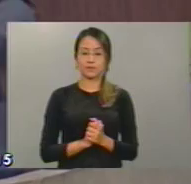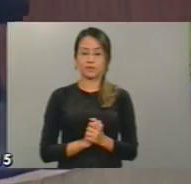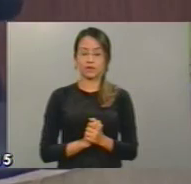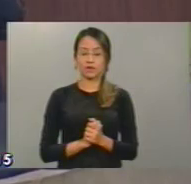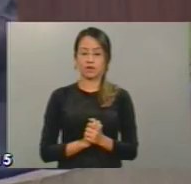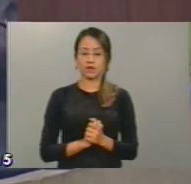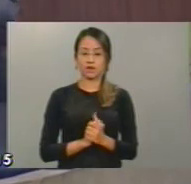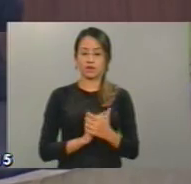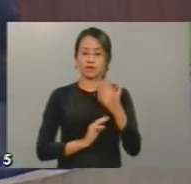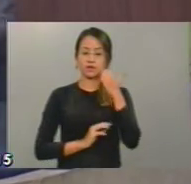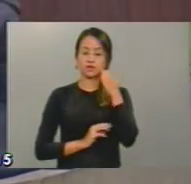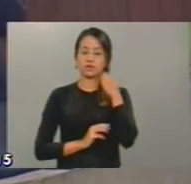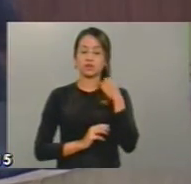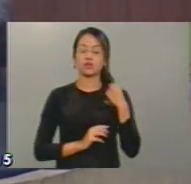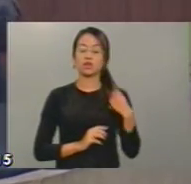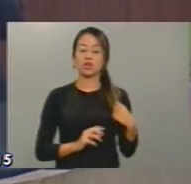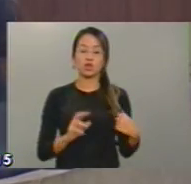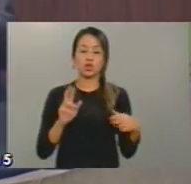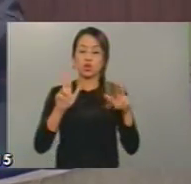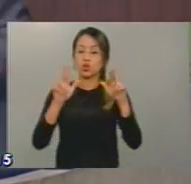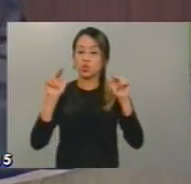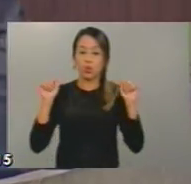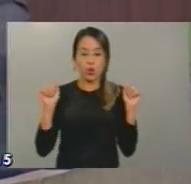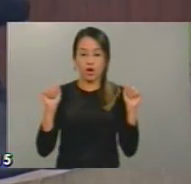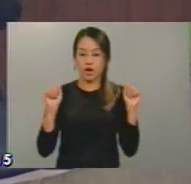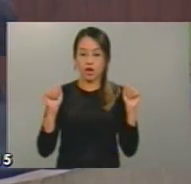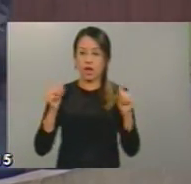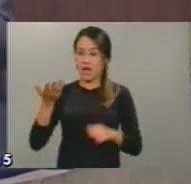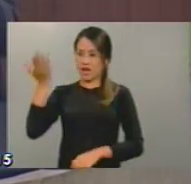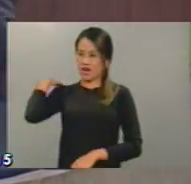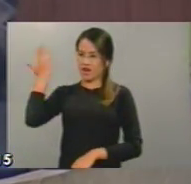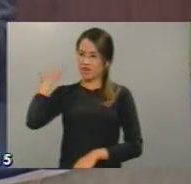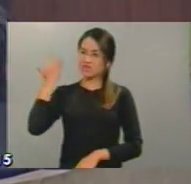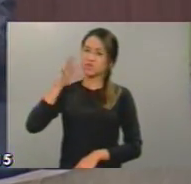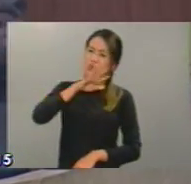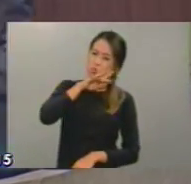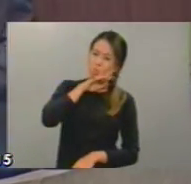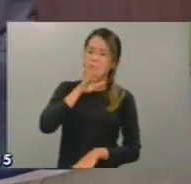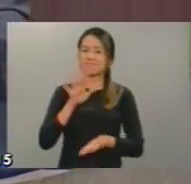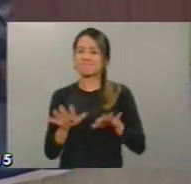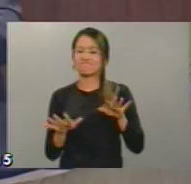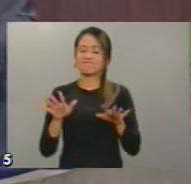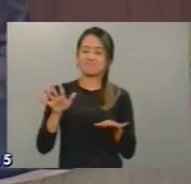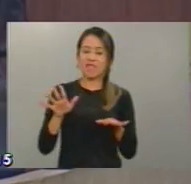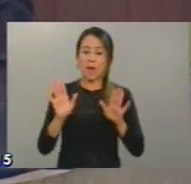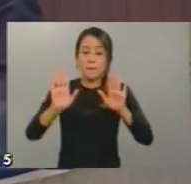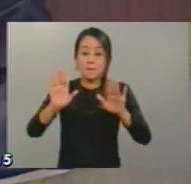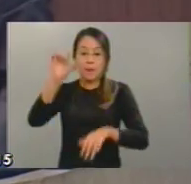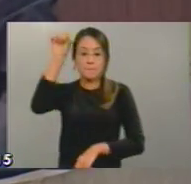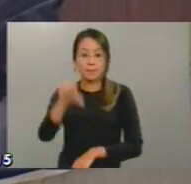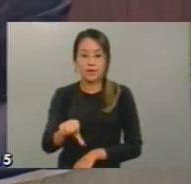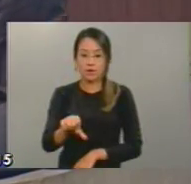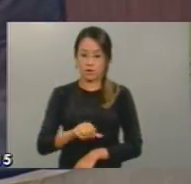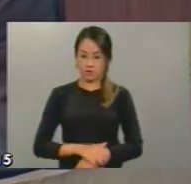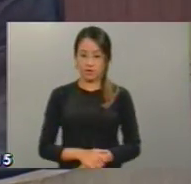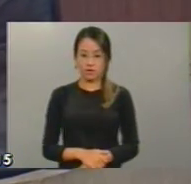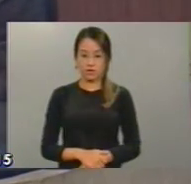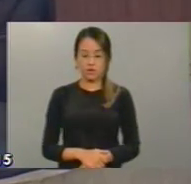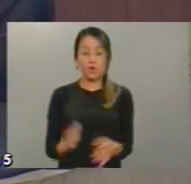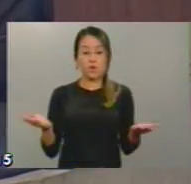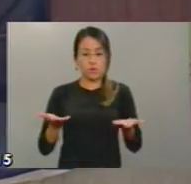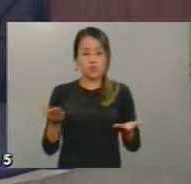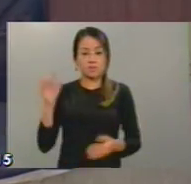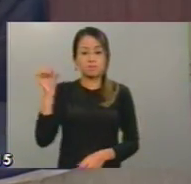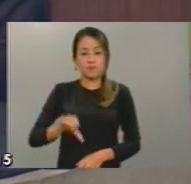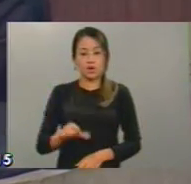reconhecíamos, nunca foi tão ruim. Nunca foi tão ruim. Não vou dizer que chegou no fundo do poço, porque,